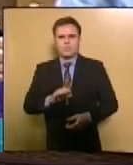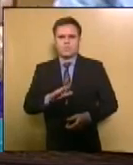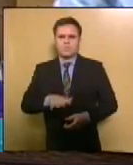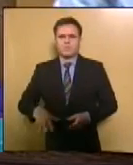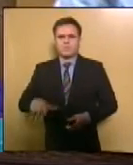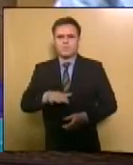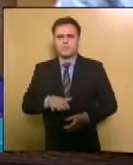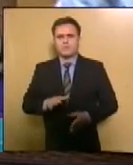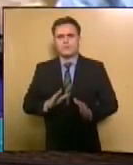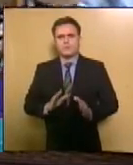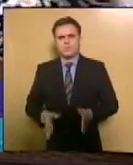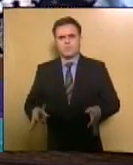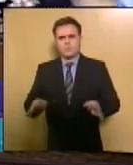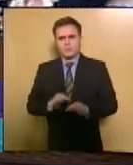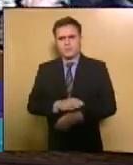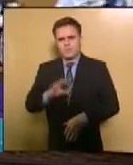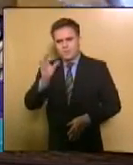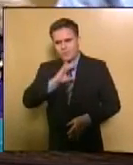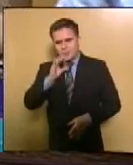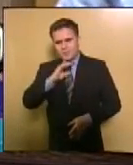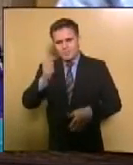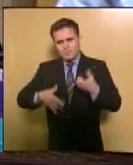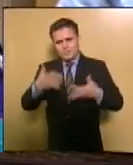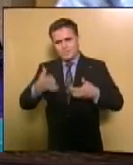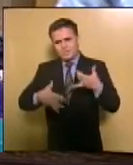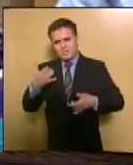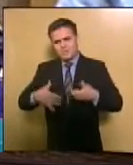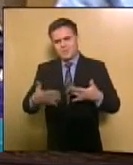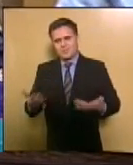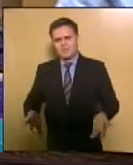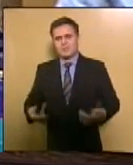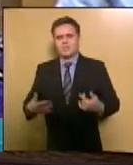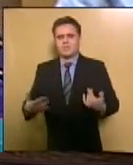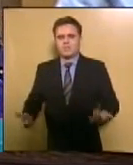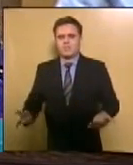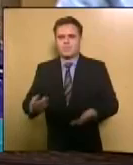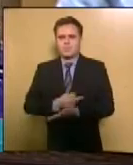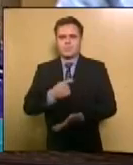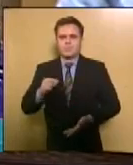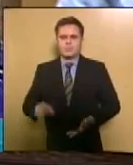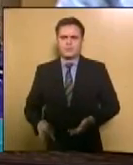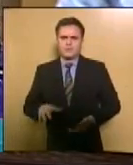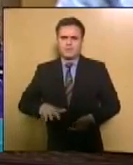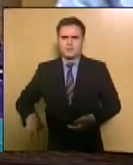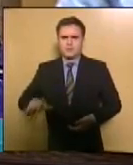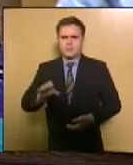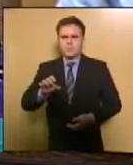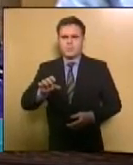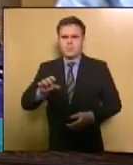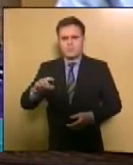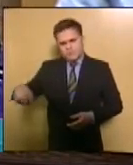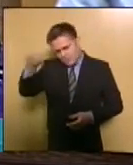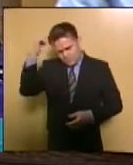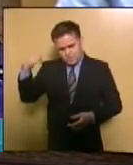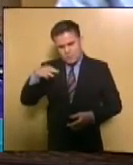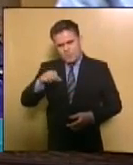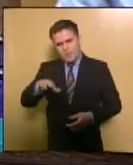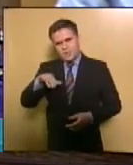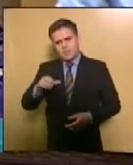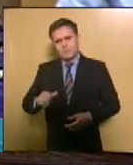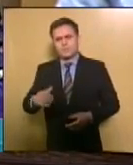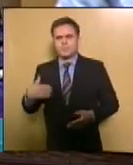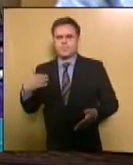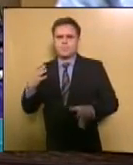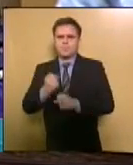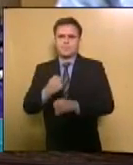conflagrada Desculpa tô falando rápido para adiantar de uma área conflagrada que aqui se chama bairo Santa Maria onde os índices de homicídio eles vinham